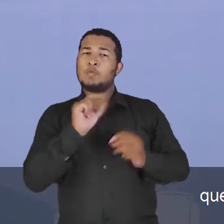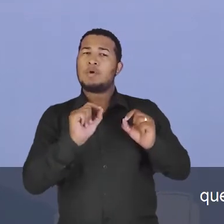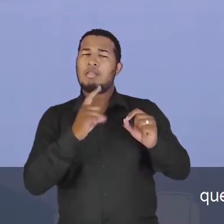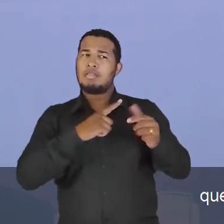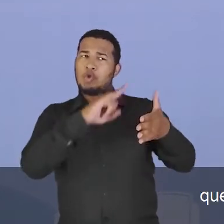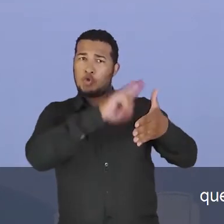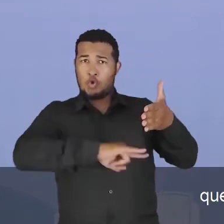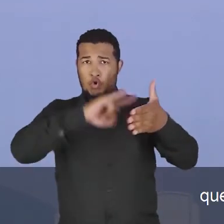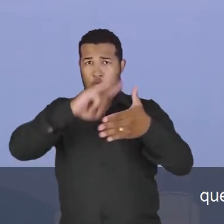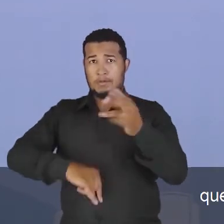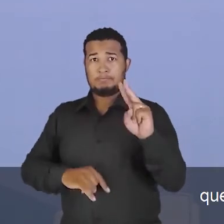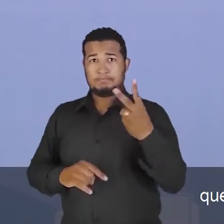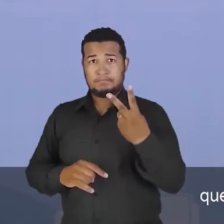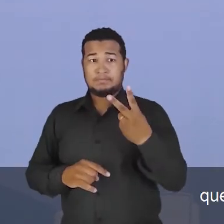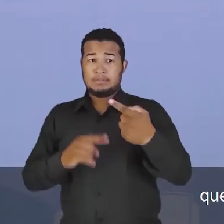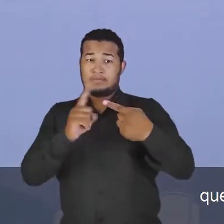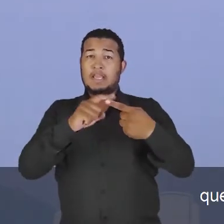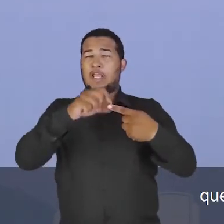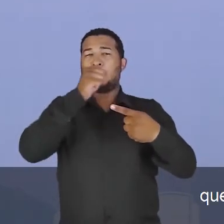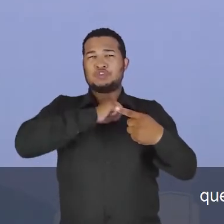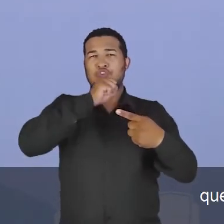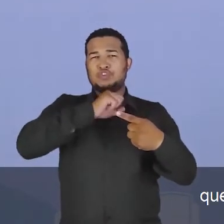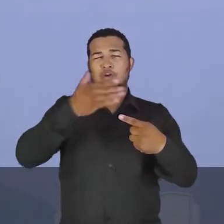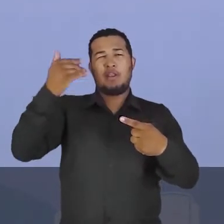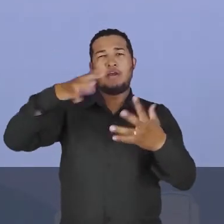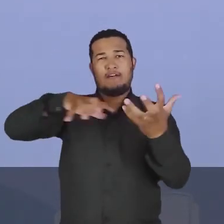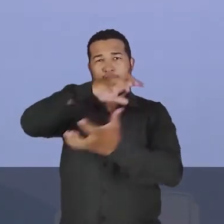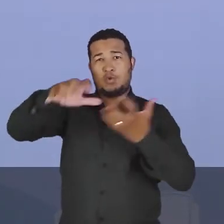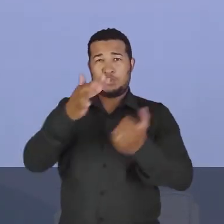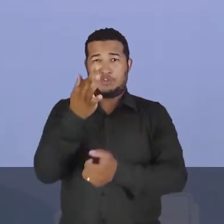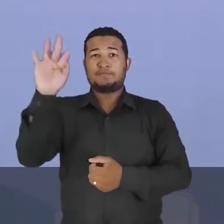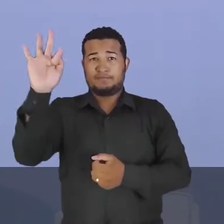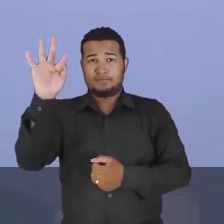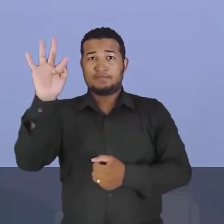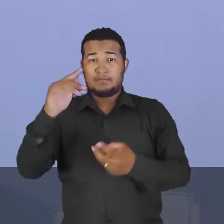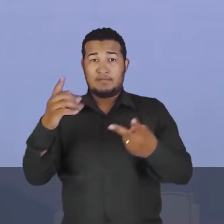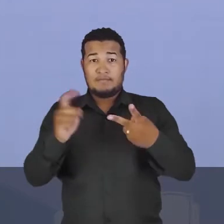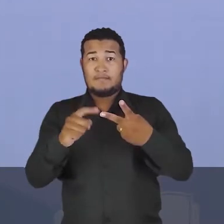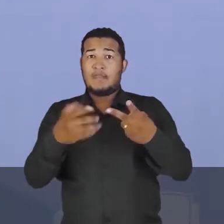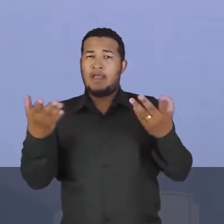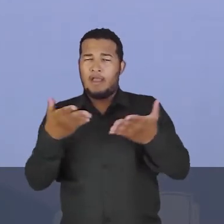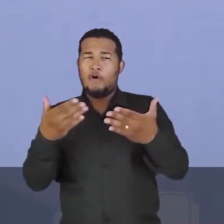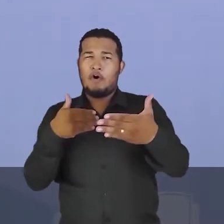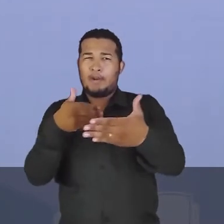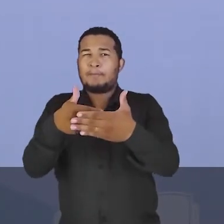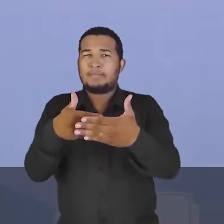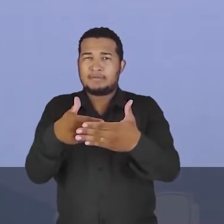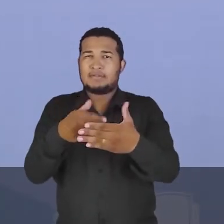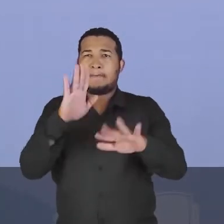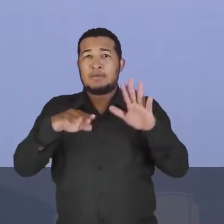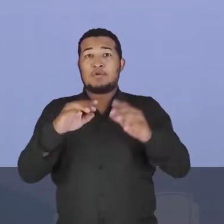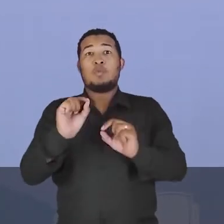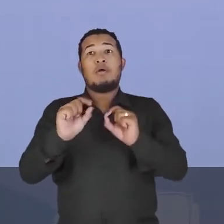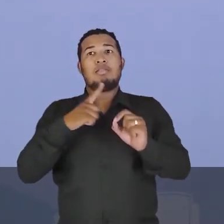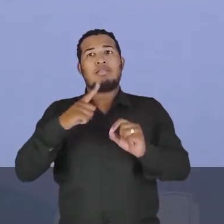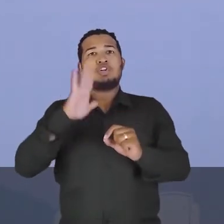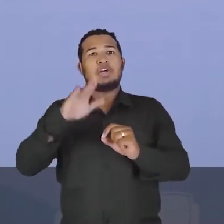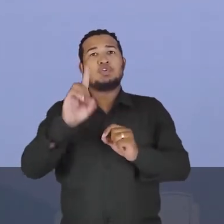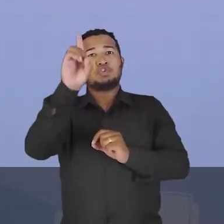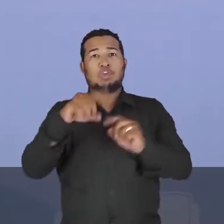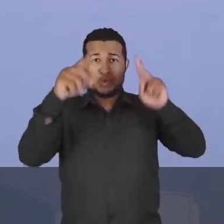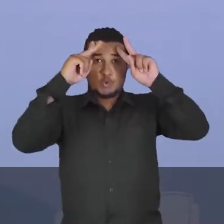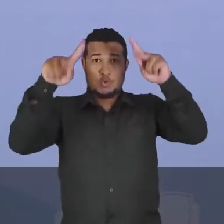documentos que eu apresentei para vocês, um mais antigo, lá na época da Revolução Francesa, um agora mais recente, ali da Declaração Universal dos